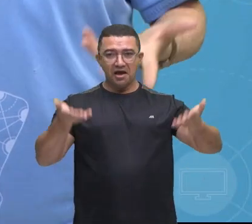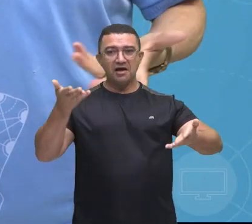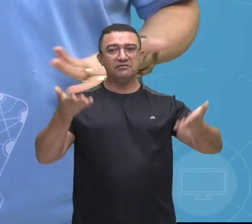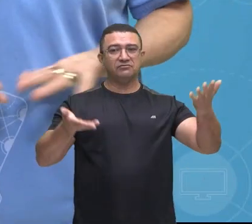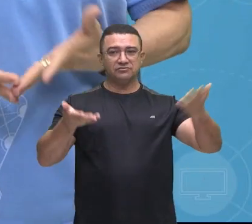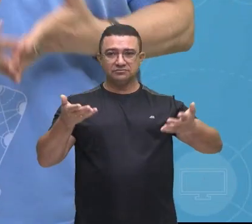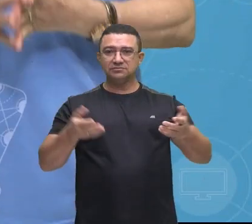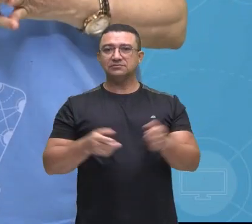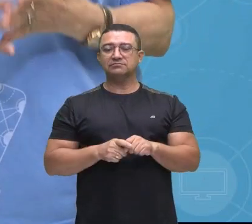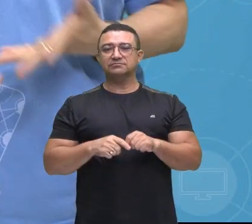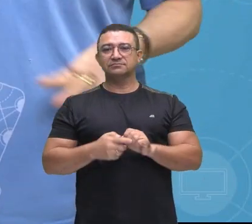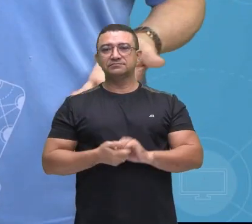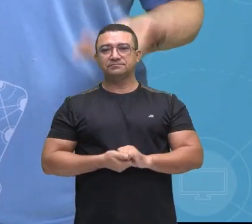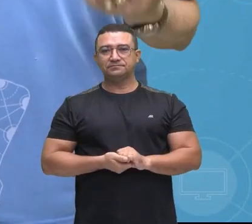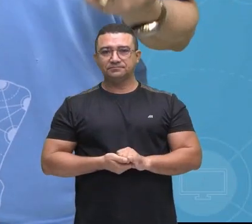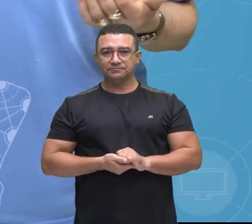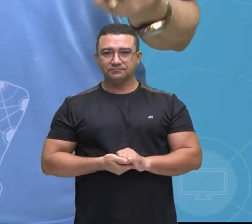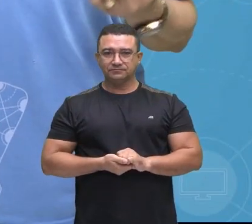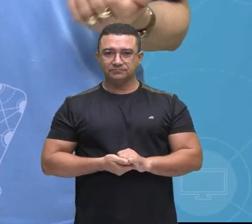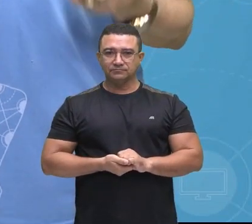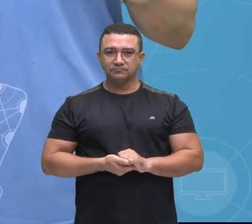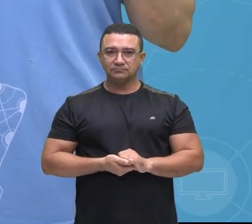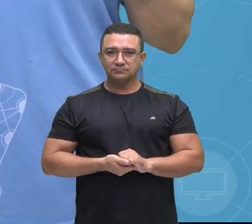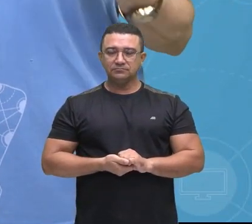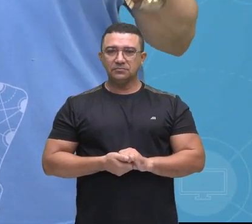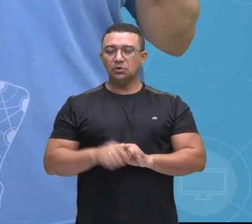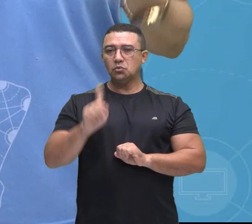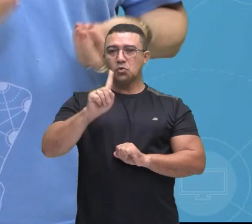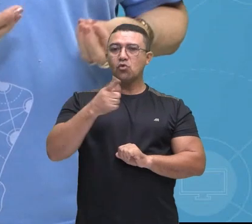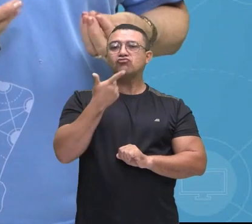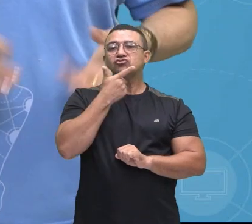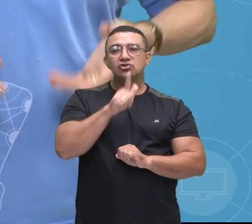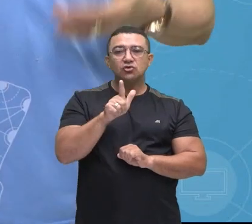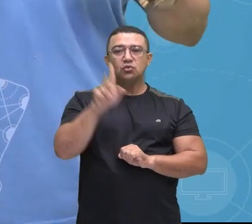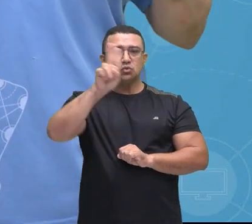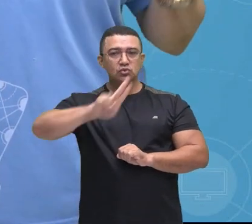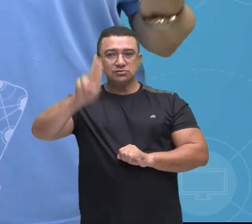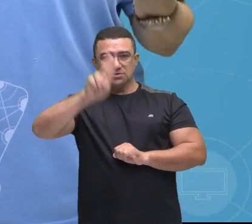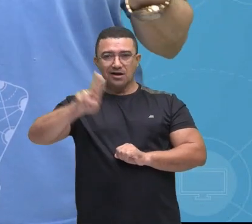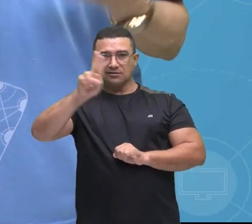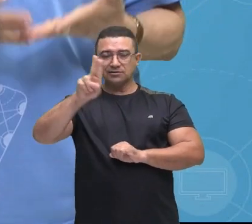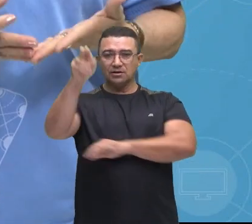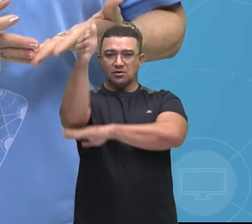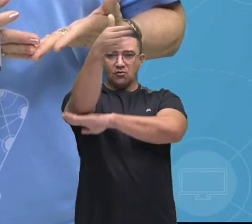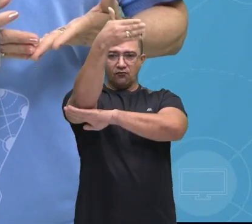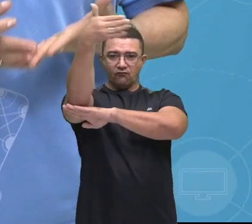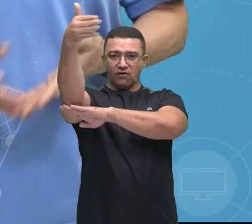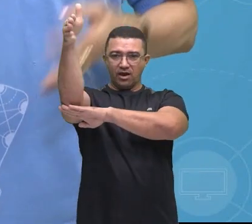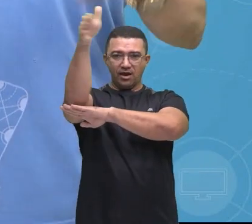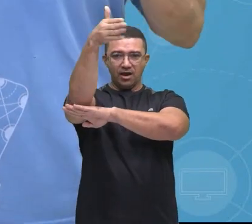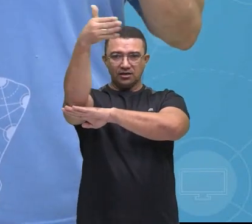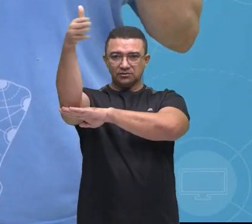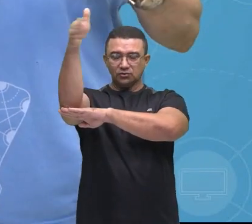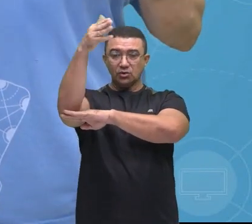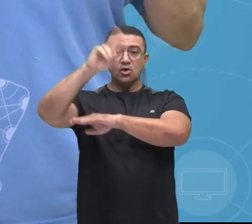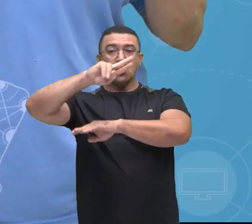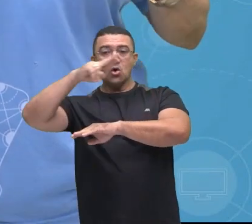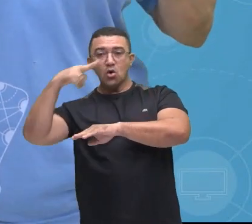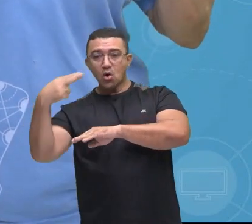certeza despender muito mais força. Não deu para usar nem o leme de vento, nem o piloto automático.